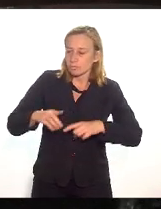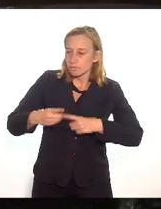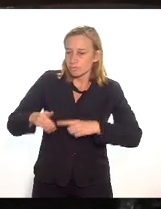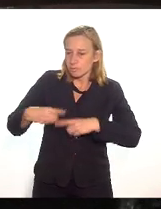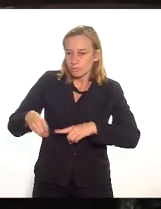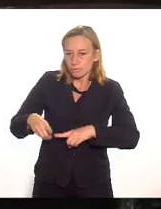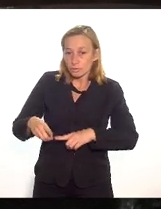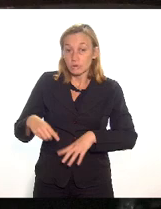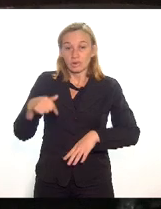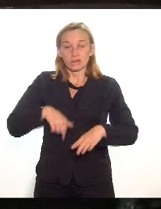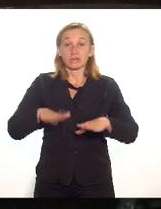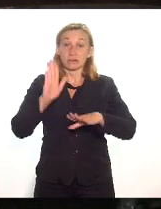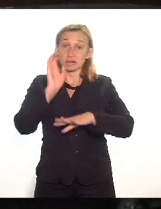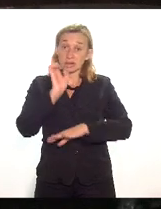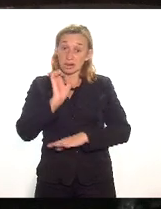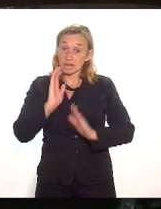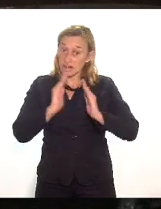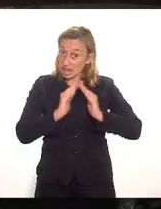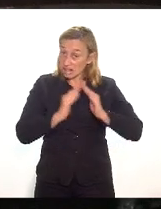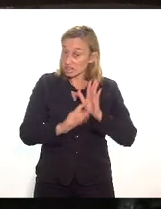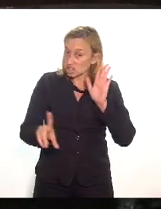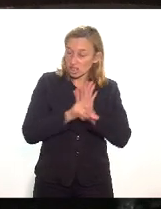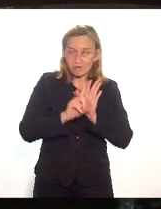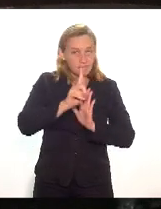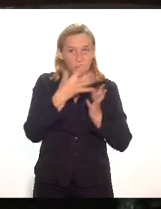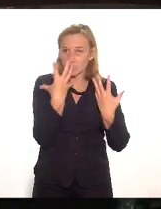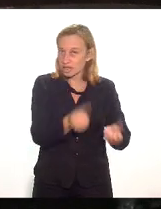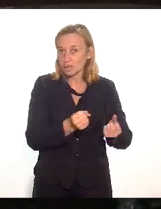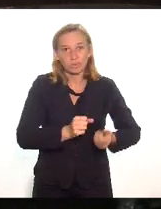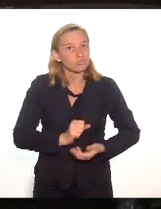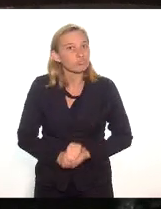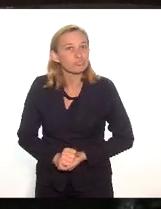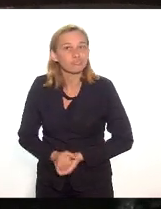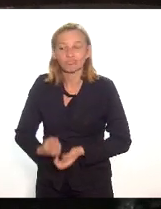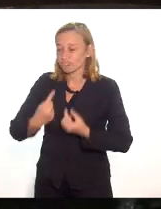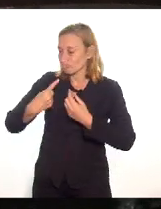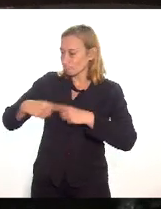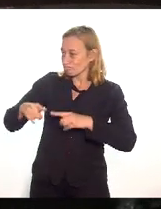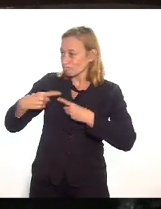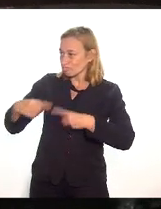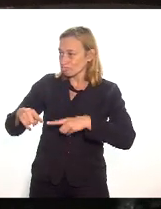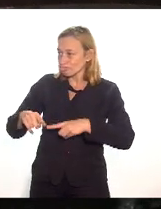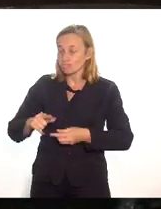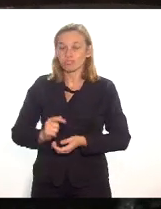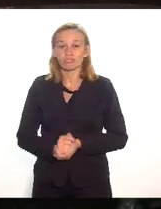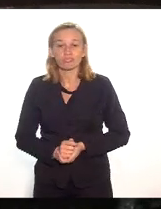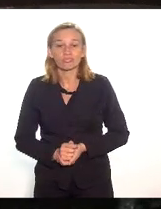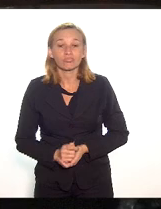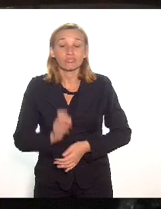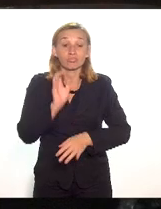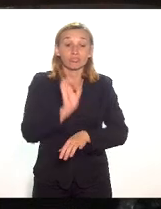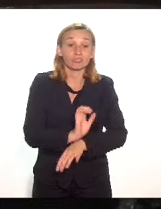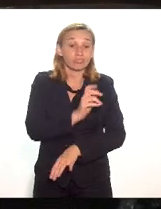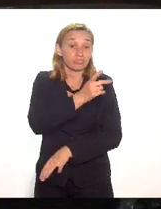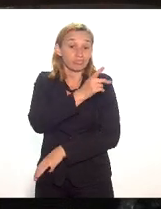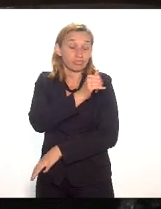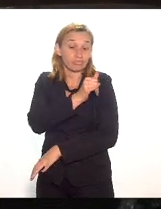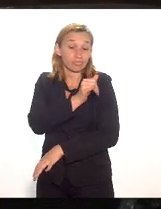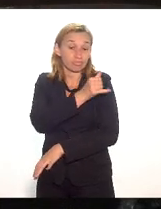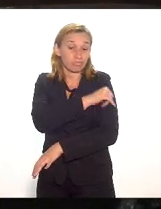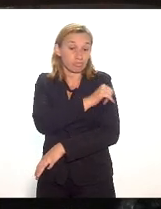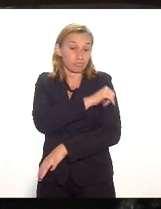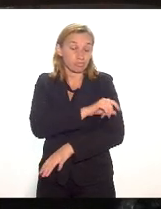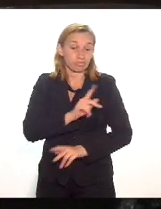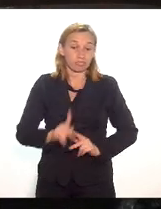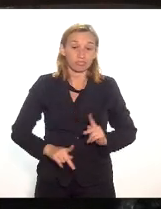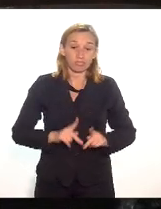essa Casa de Leis não aceitou. Uma chantagem com o povo do Estado do Rio de Janeiro que o